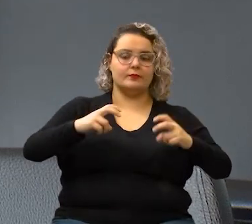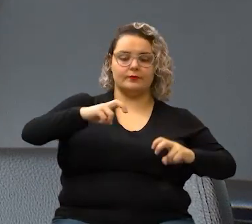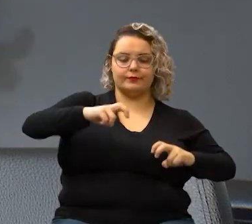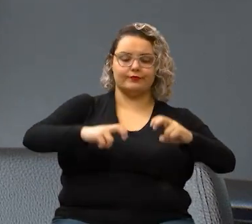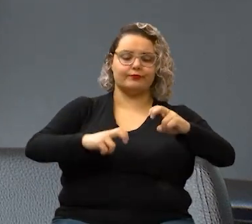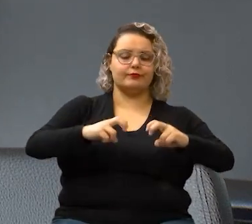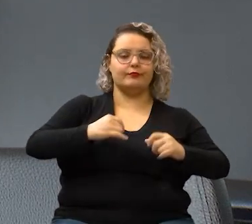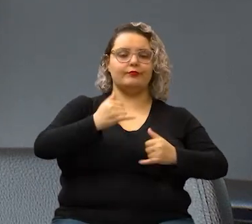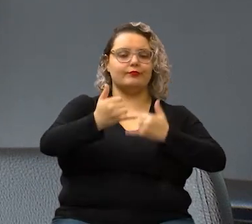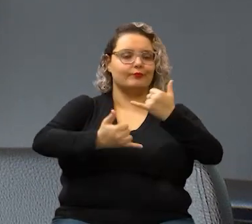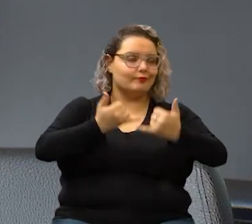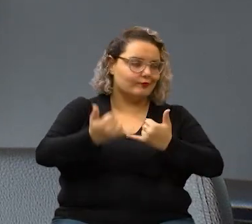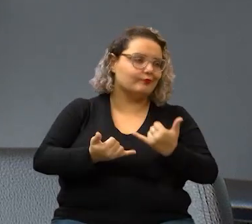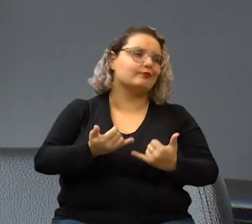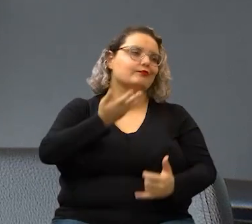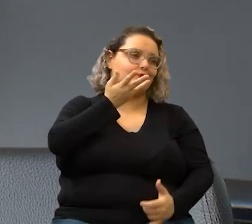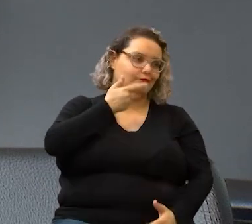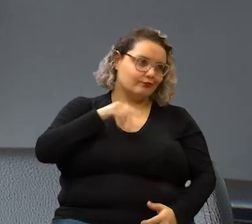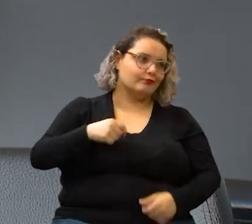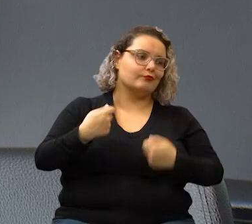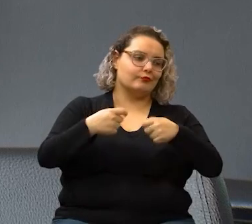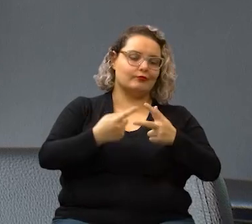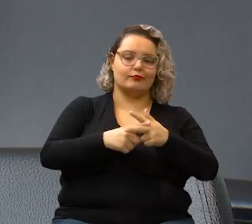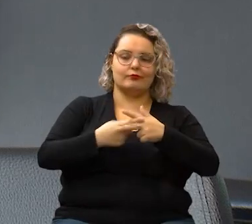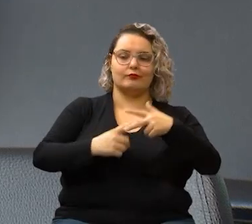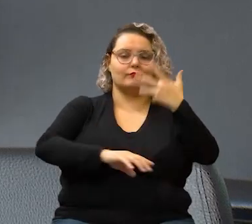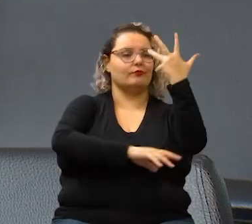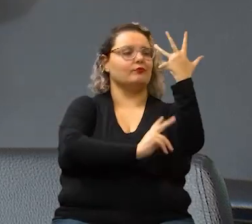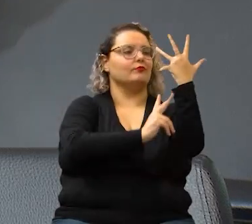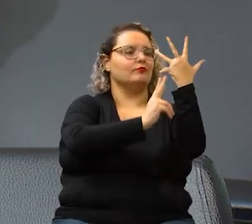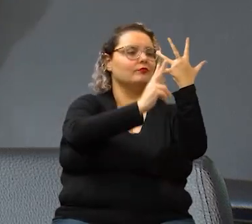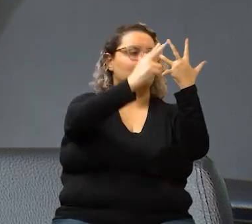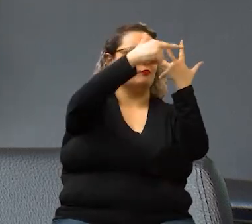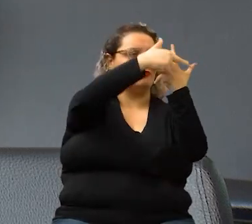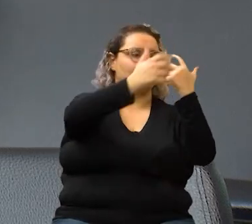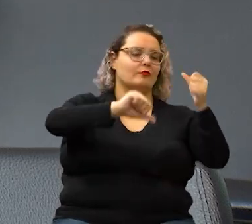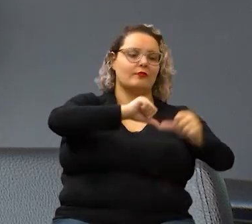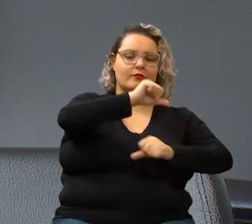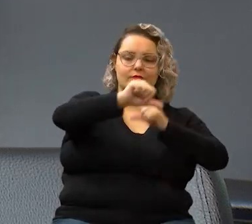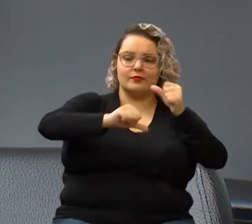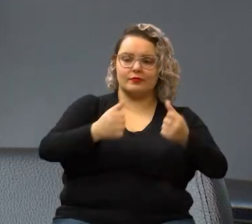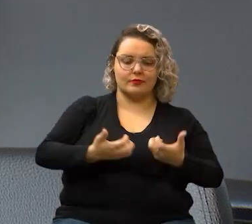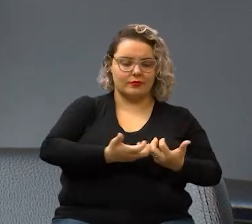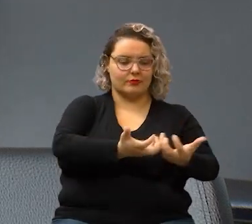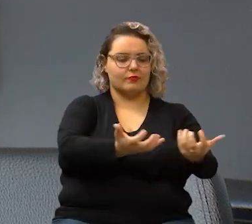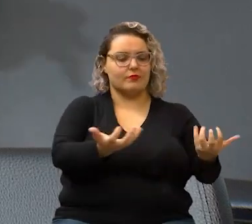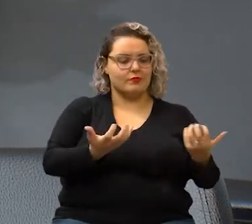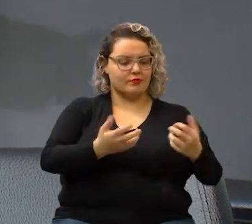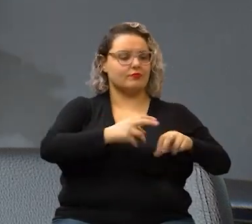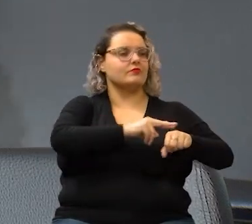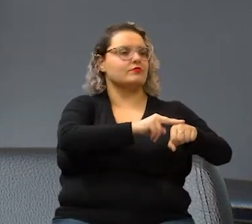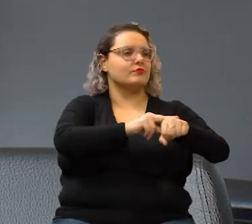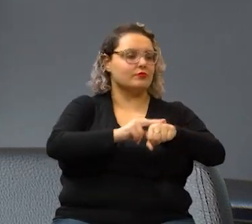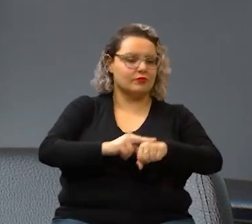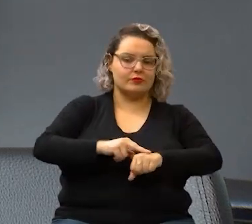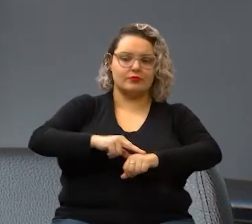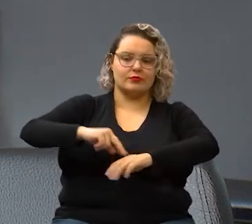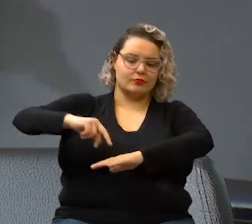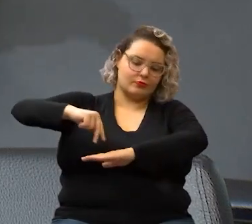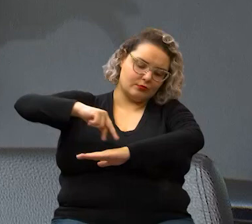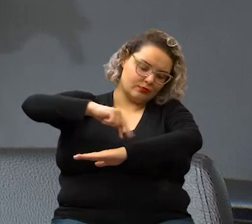é o parquinho infantil que precisa reformar e também podar aquelas árvores, trocar o